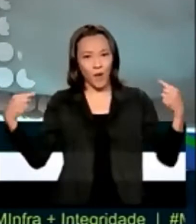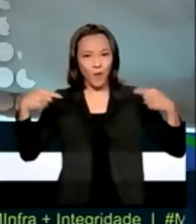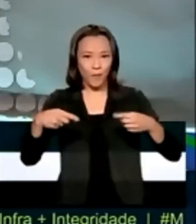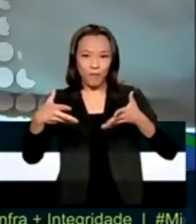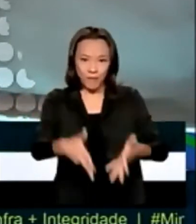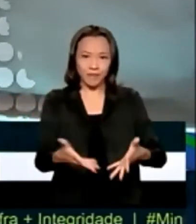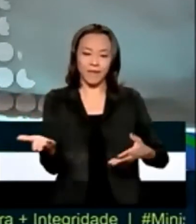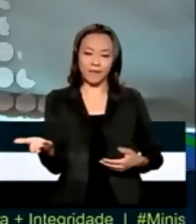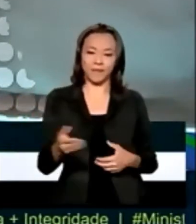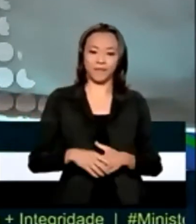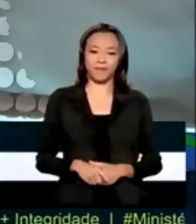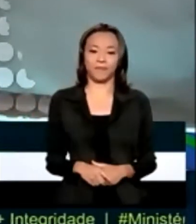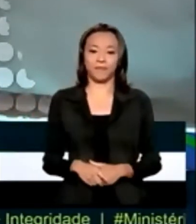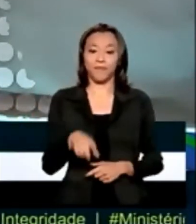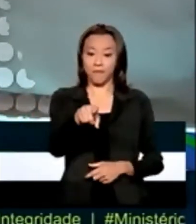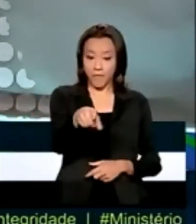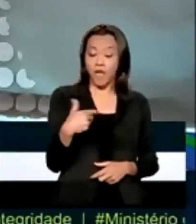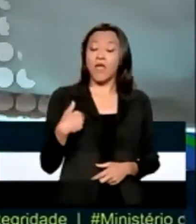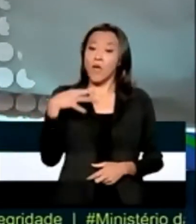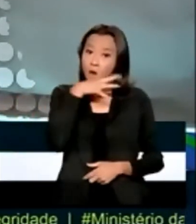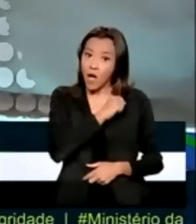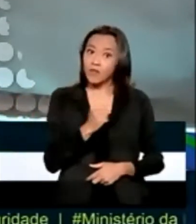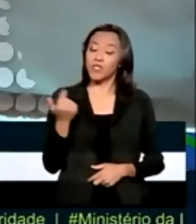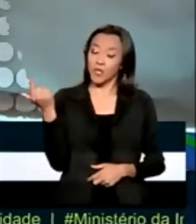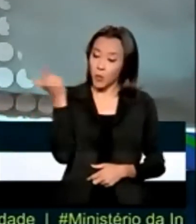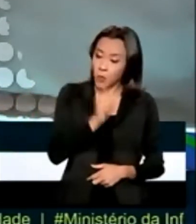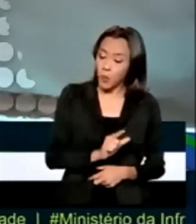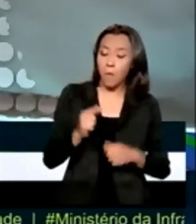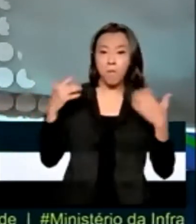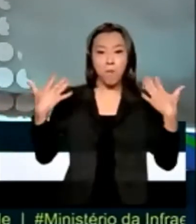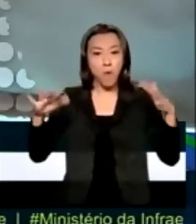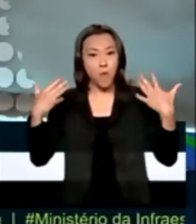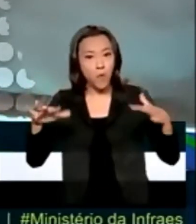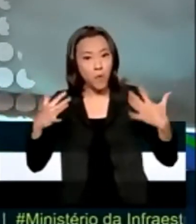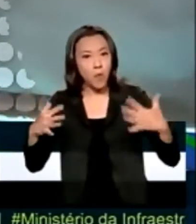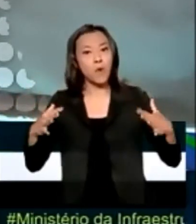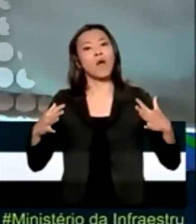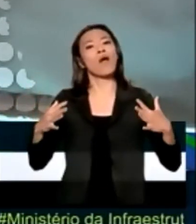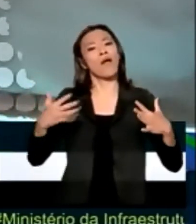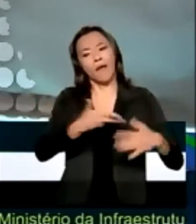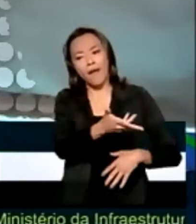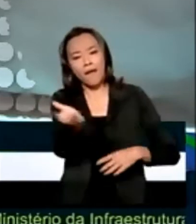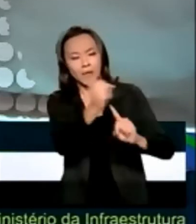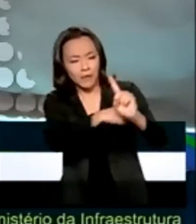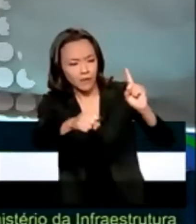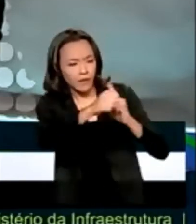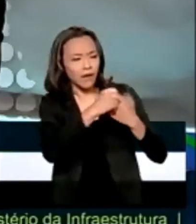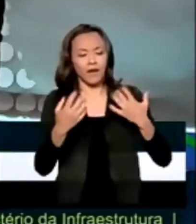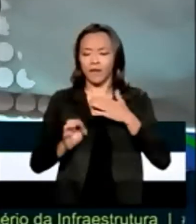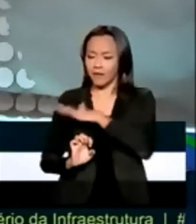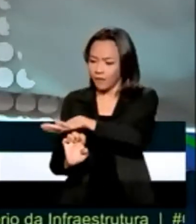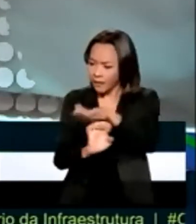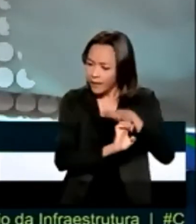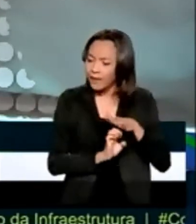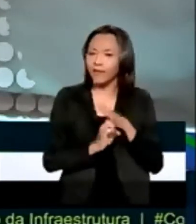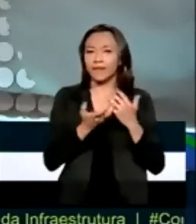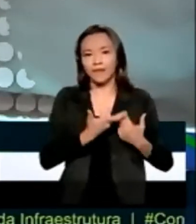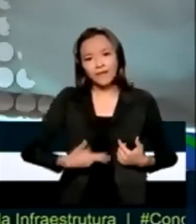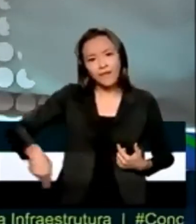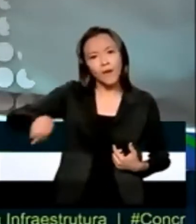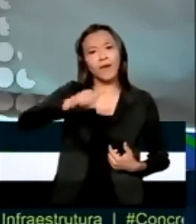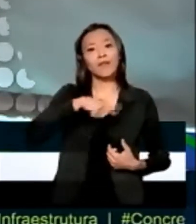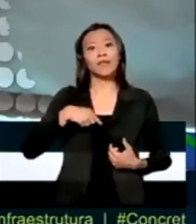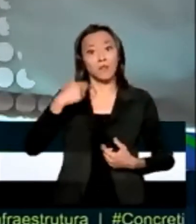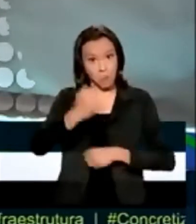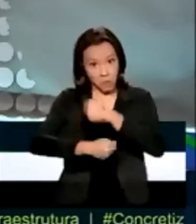e eu tenho certeza que o ganho aí é coletivo a chegar em uma excelente estrutura ganham as empresas e tem certeza que ano após ano a